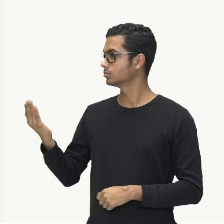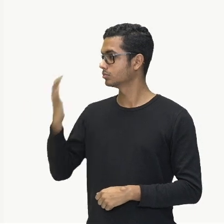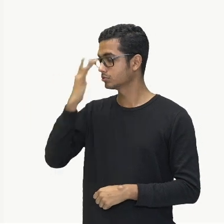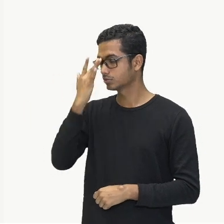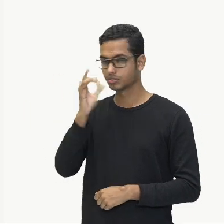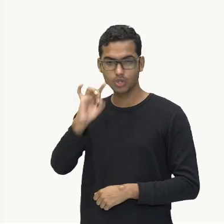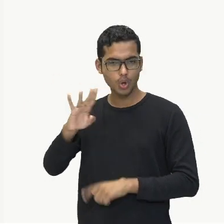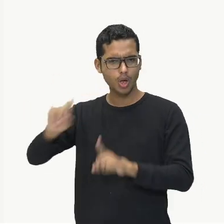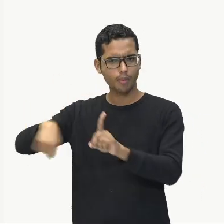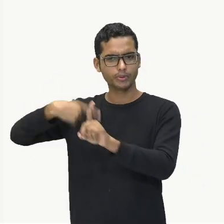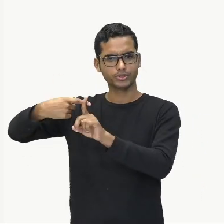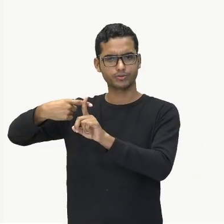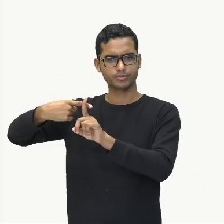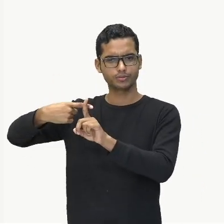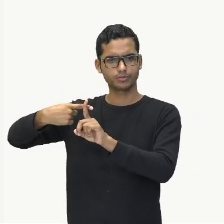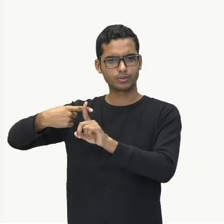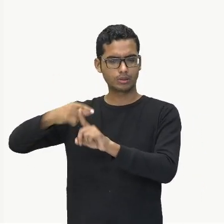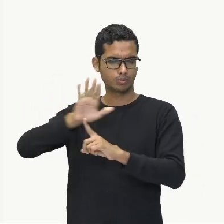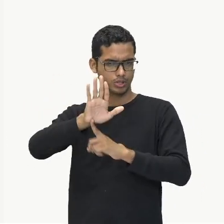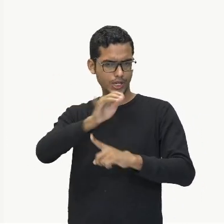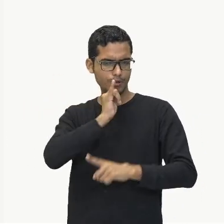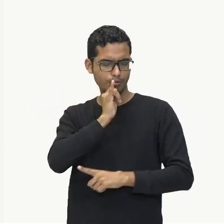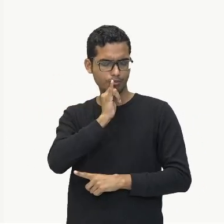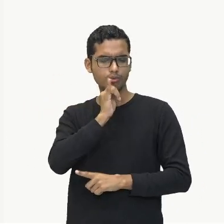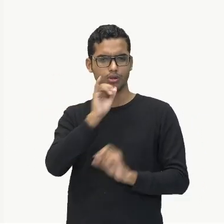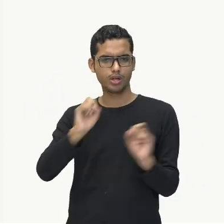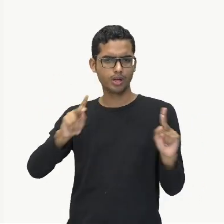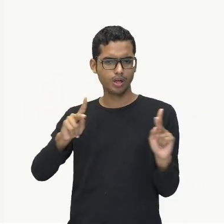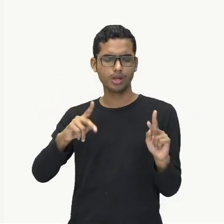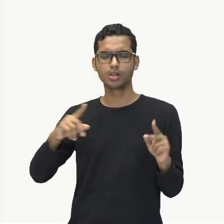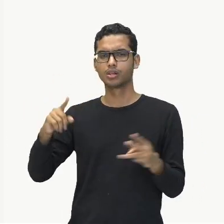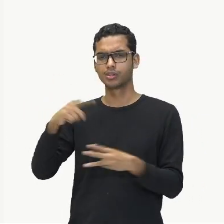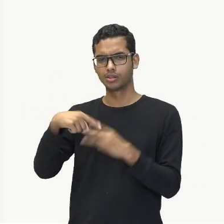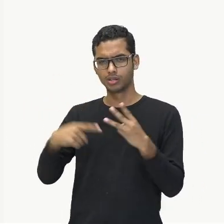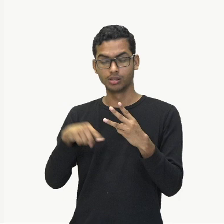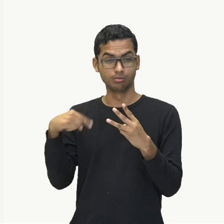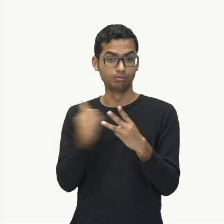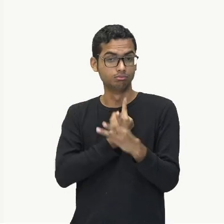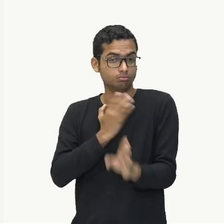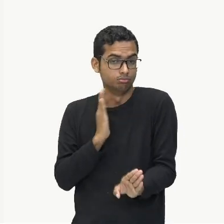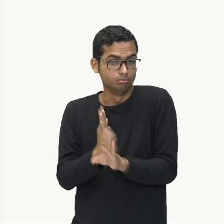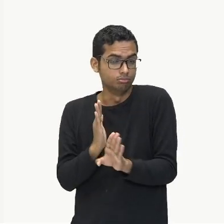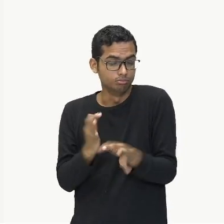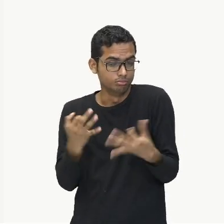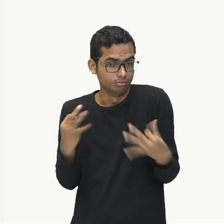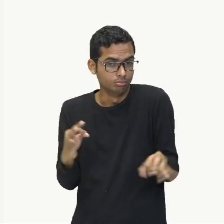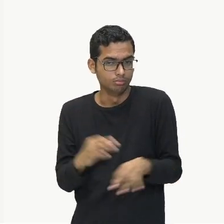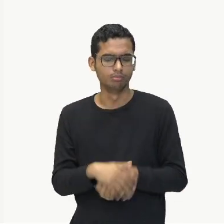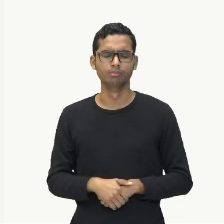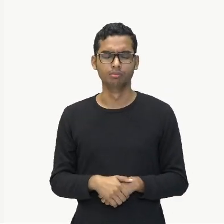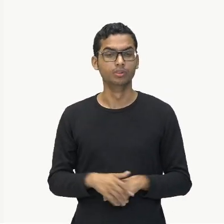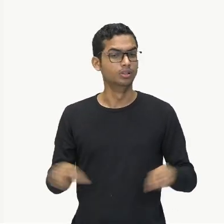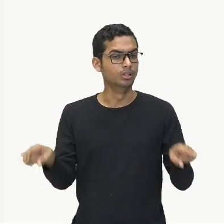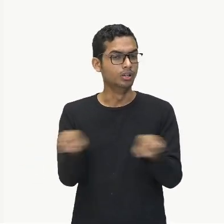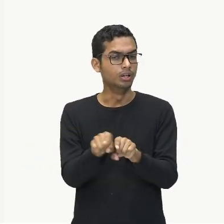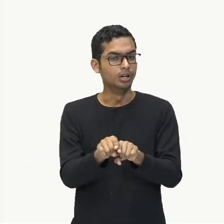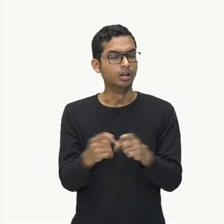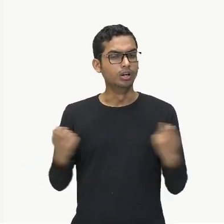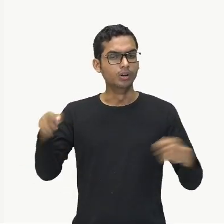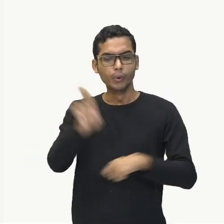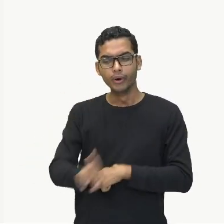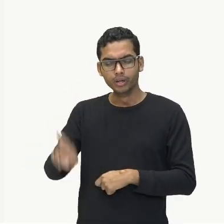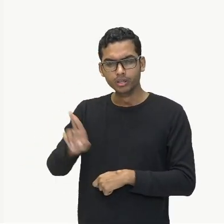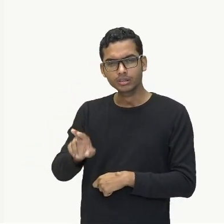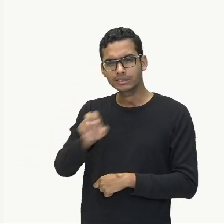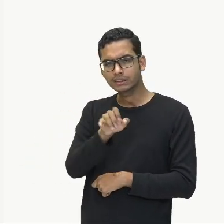gente exemplificar, que foram esses três que nós encontramos, não foi? Mas se a gente usar a